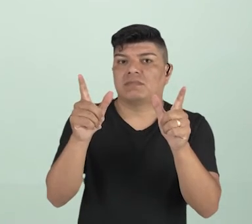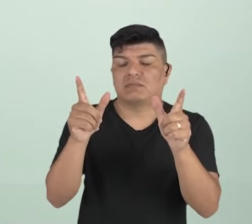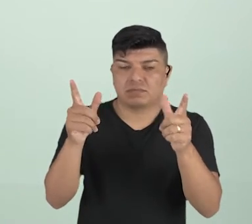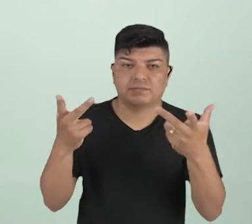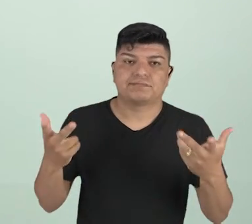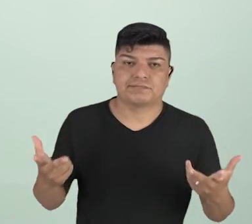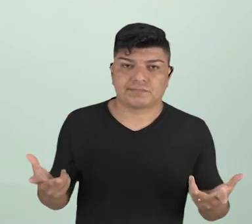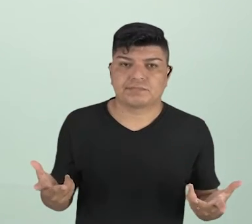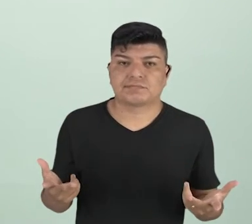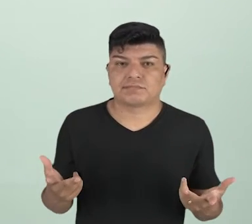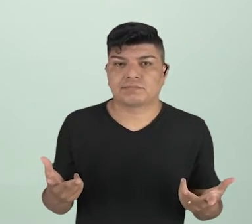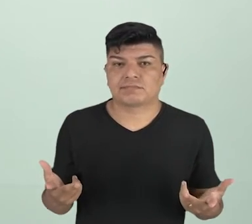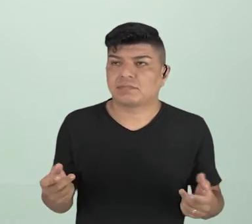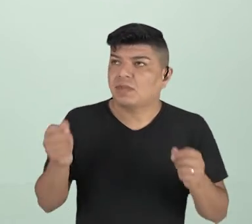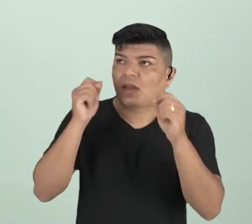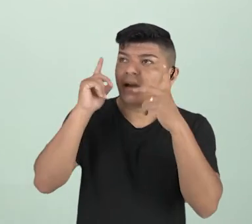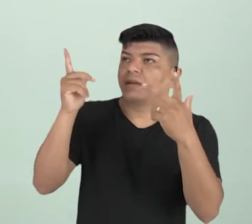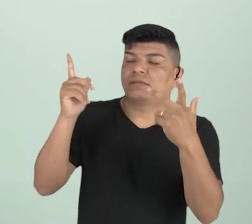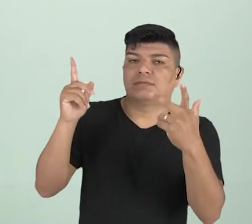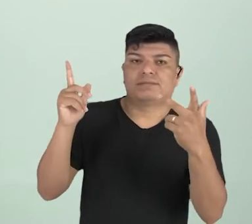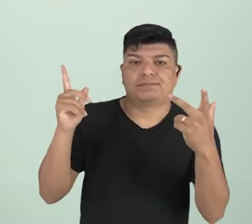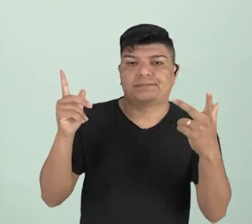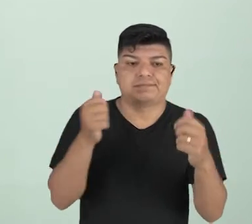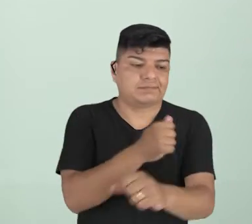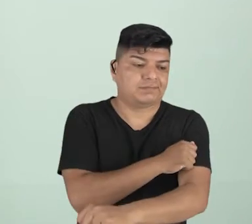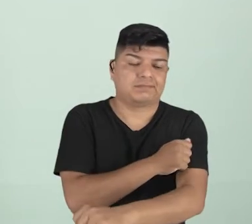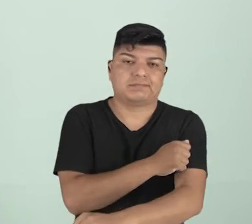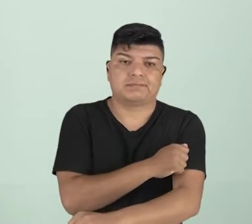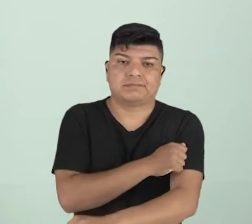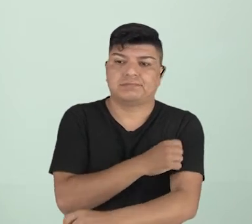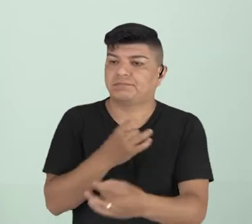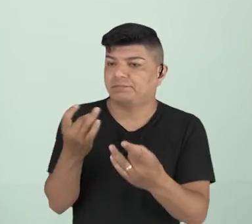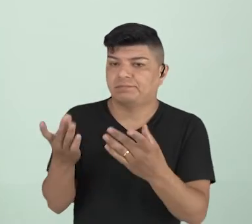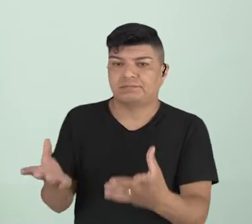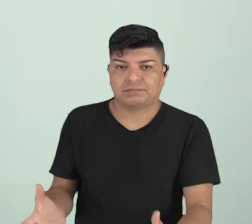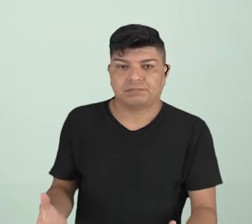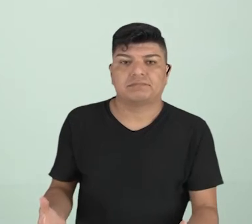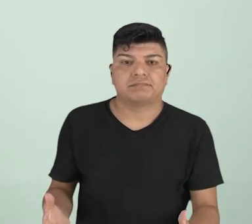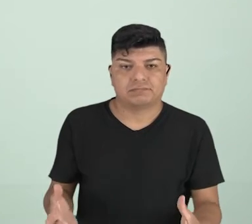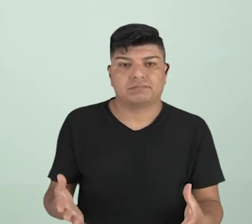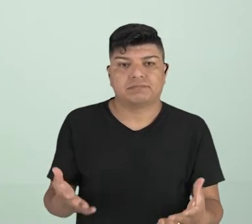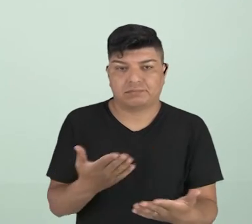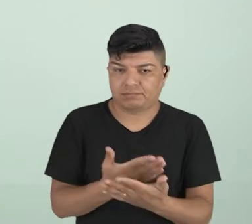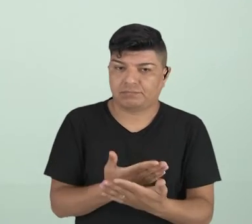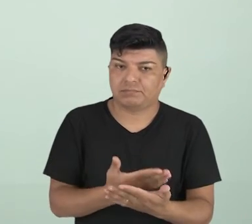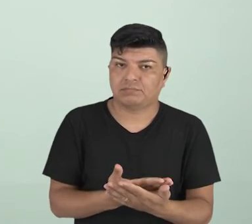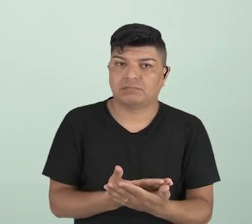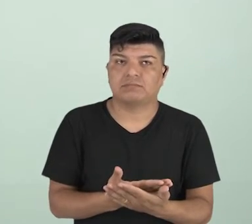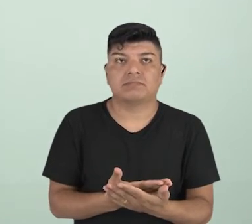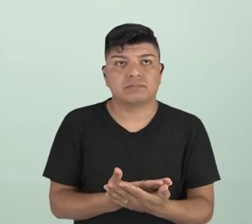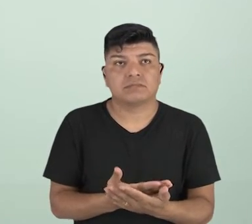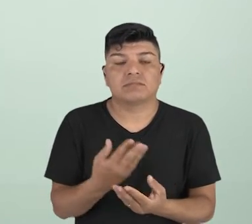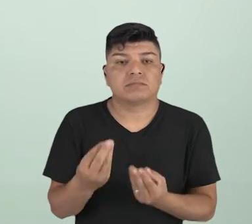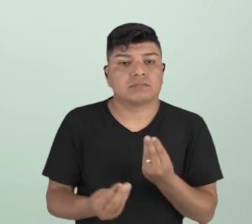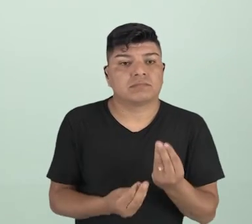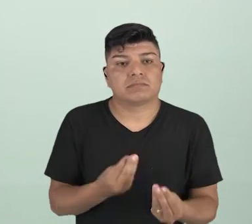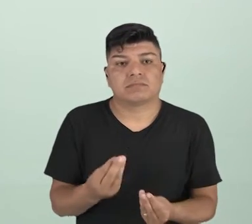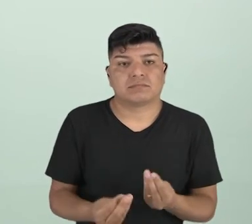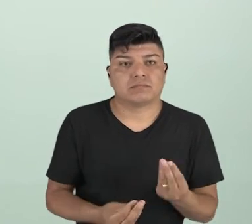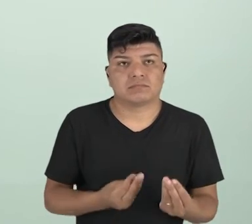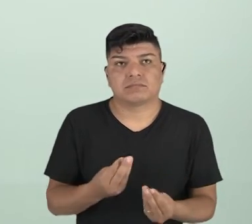né? Acordou um dia e pensou, os alunos estão desistindo muito das aulas. Como é que ela